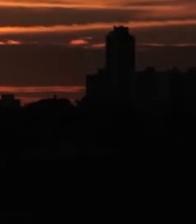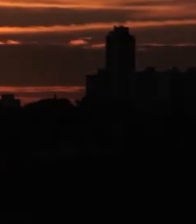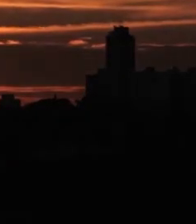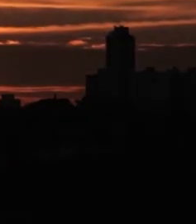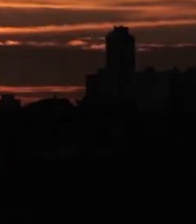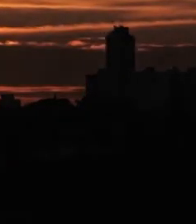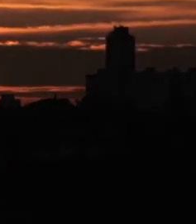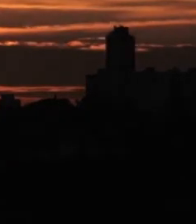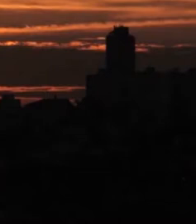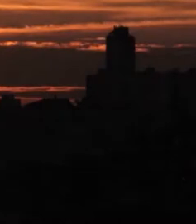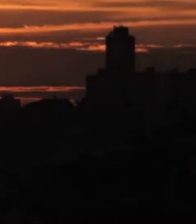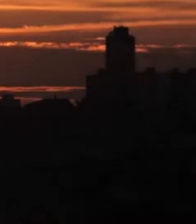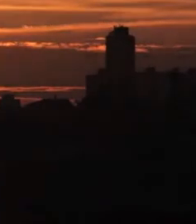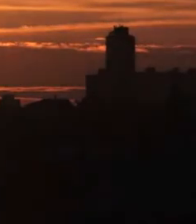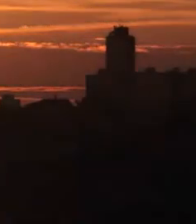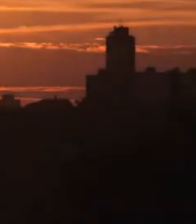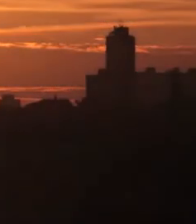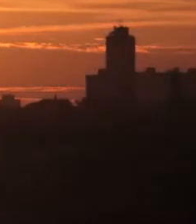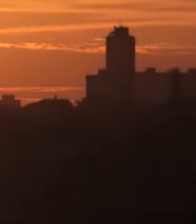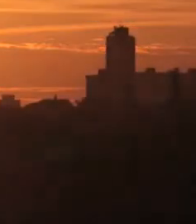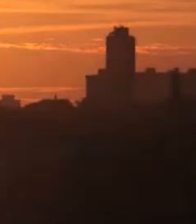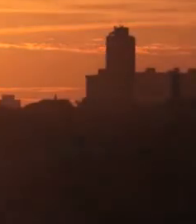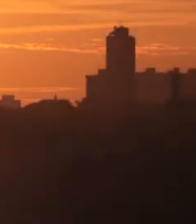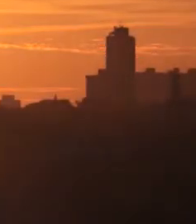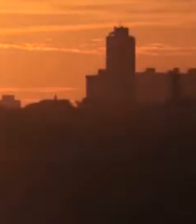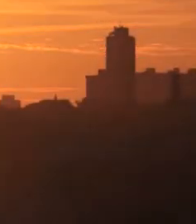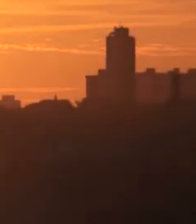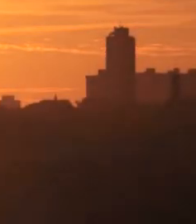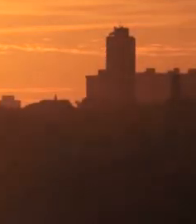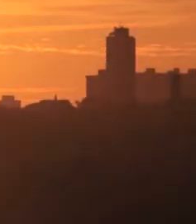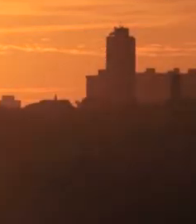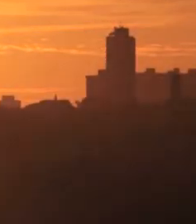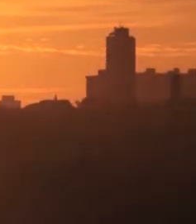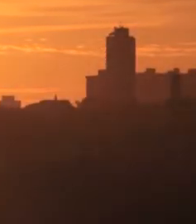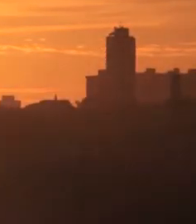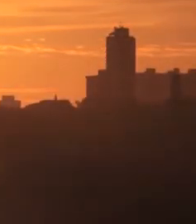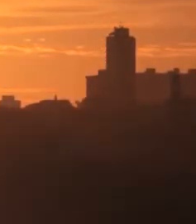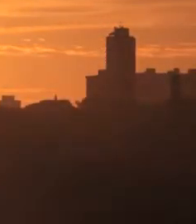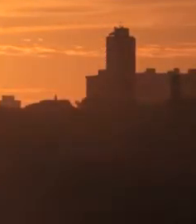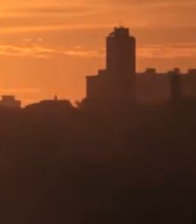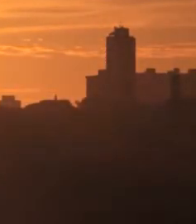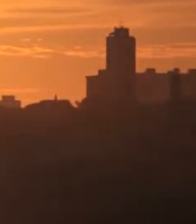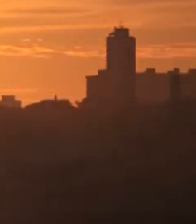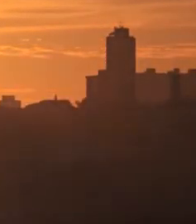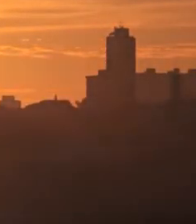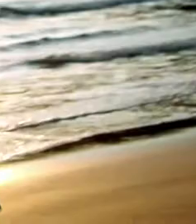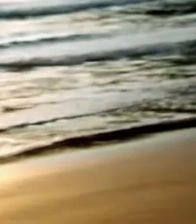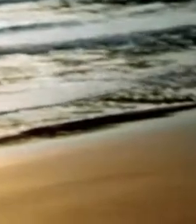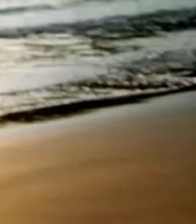Em berço esplêndido, ao som do mar e à luz do céu profundo,